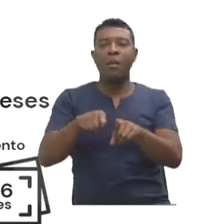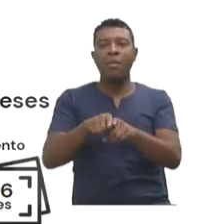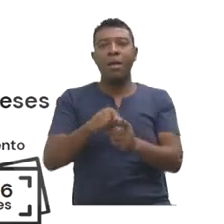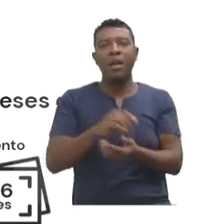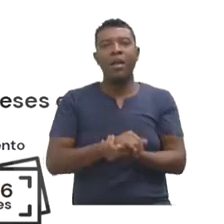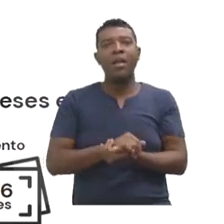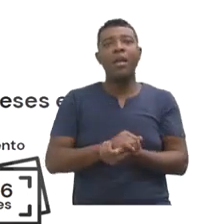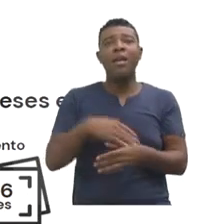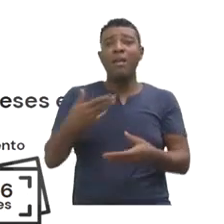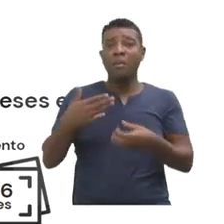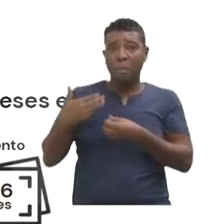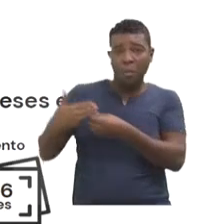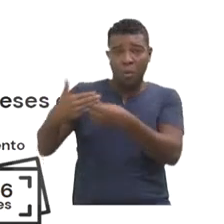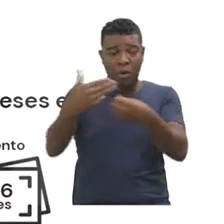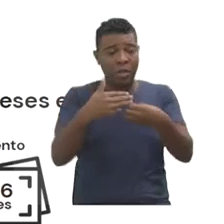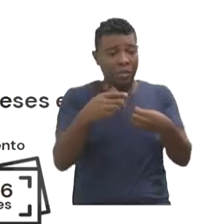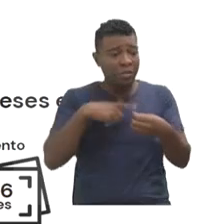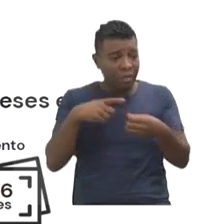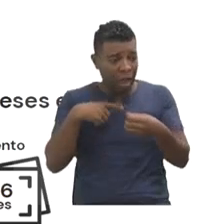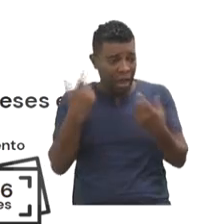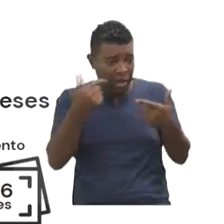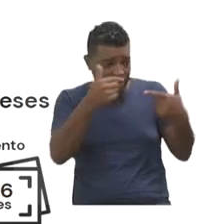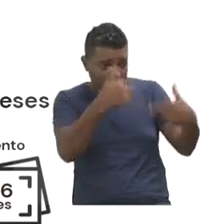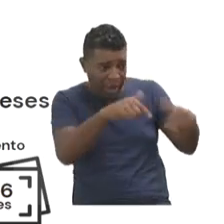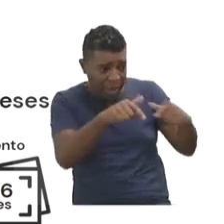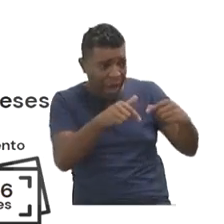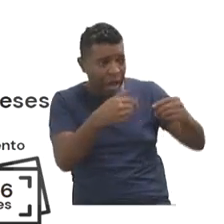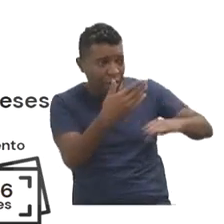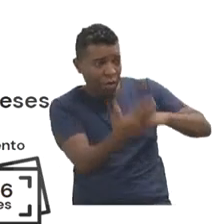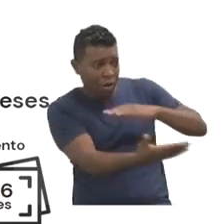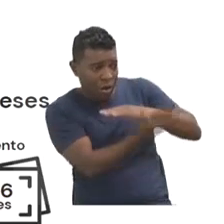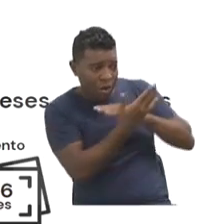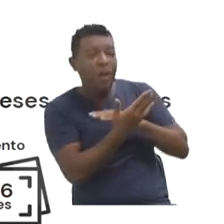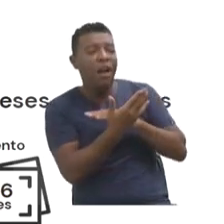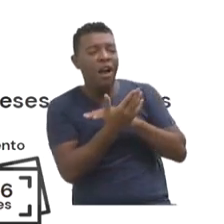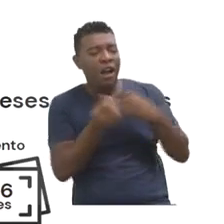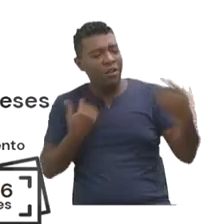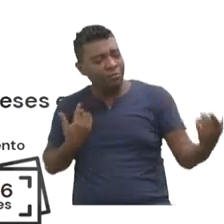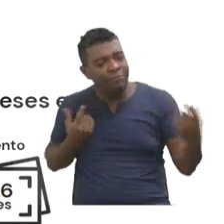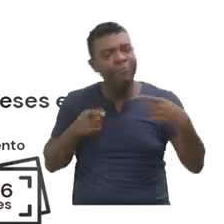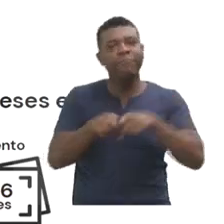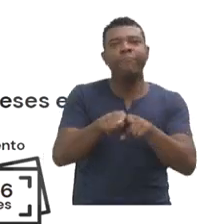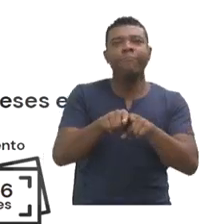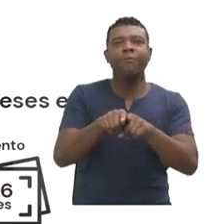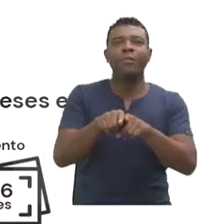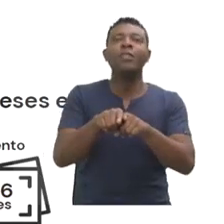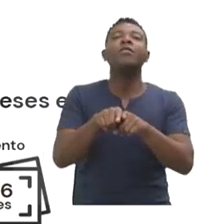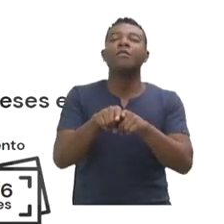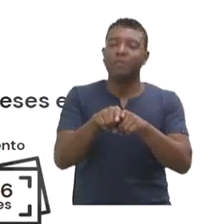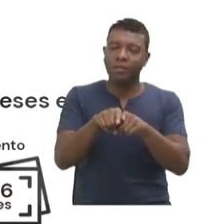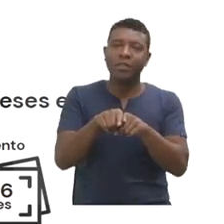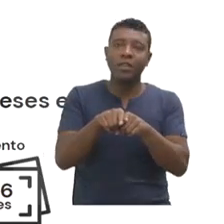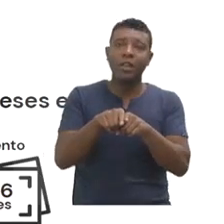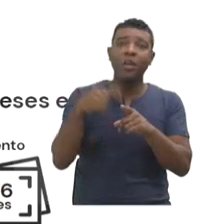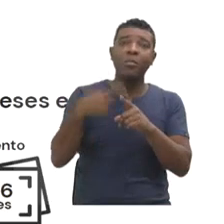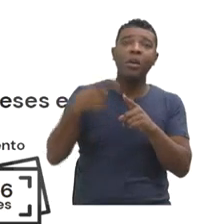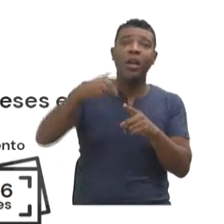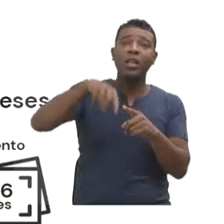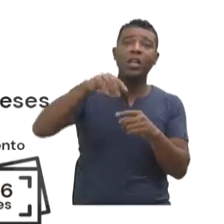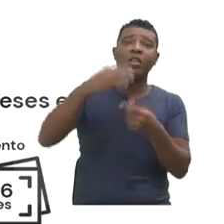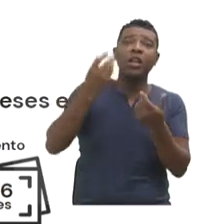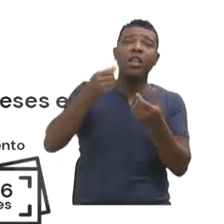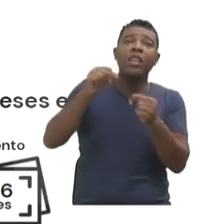têm prestadores com esse tipo de serviço Porque estávamos deixando de fazer hortas e próteses